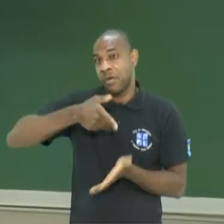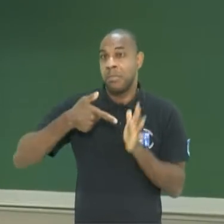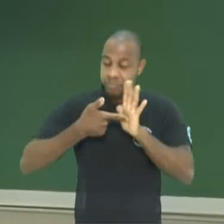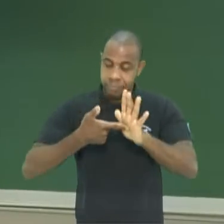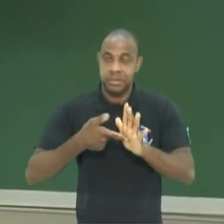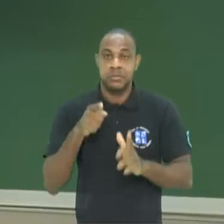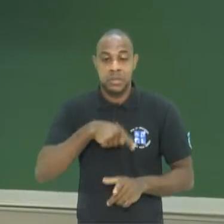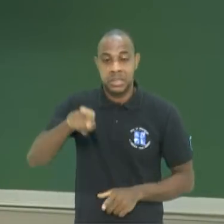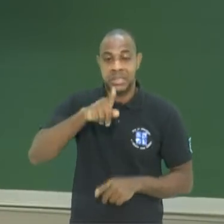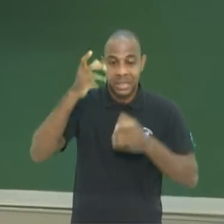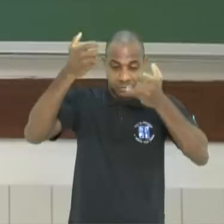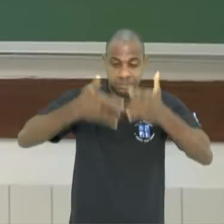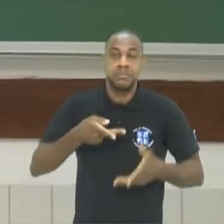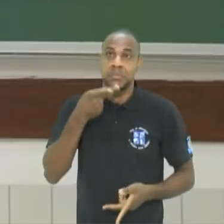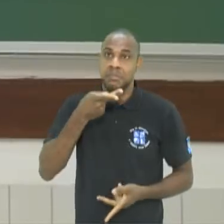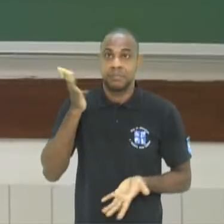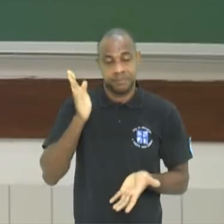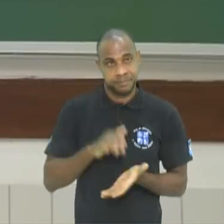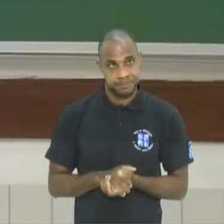que eu estou dizendo.